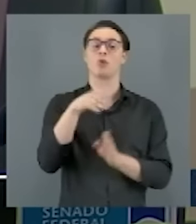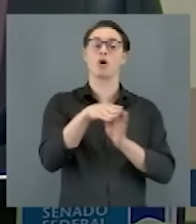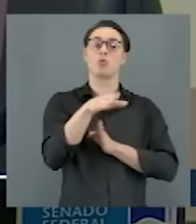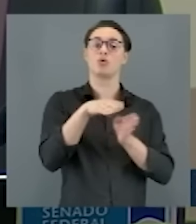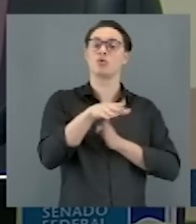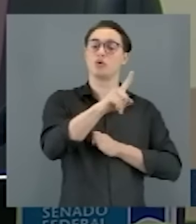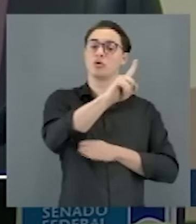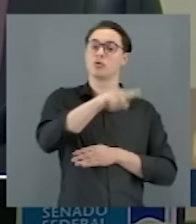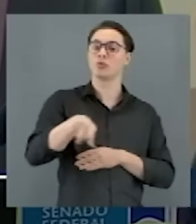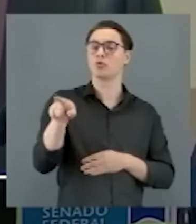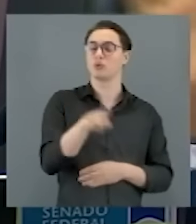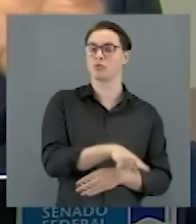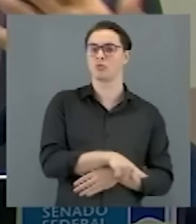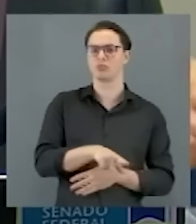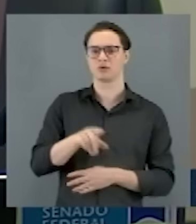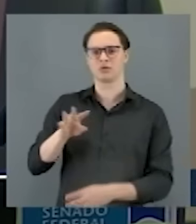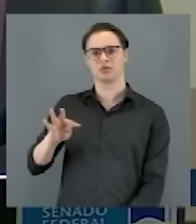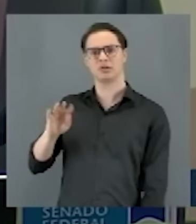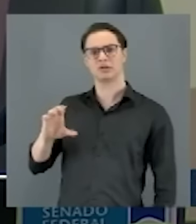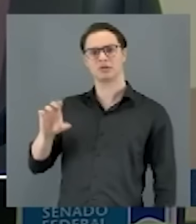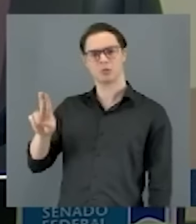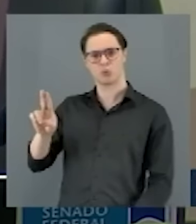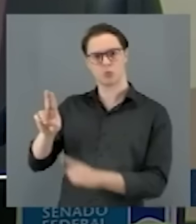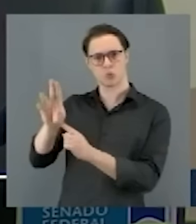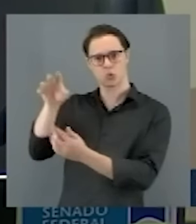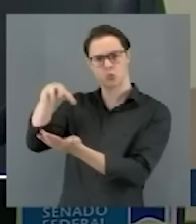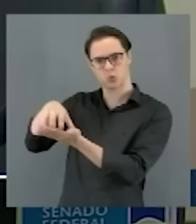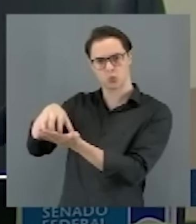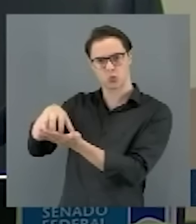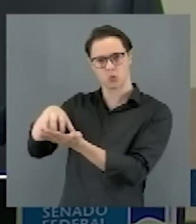seguro DPVAT foi o Tribunal de Contas da União.